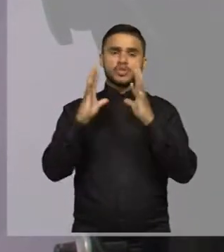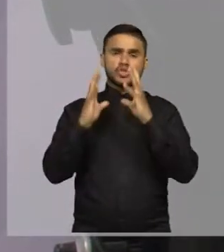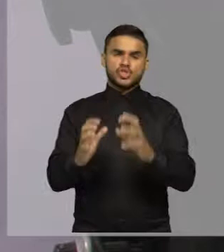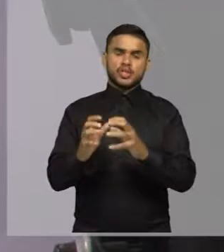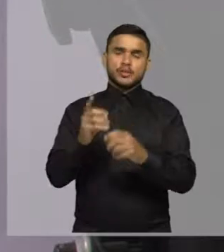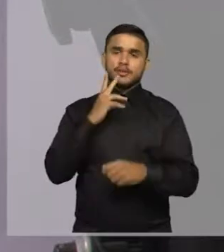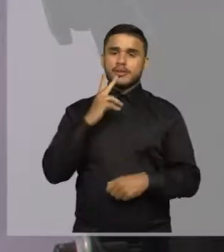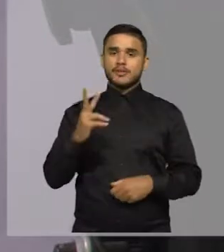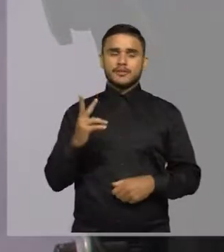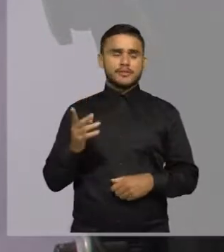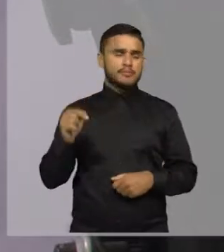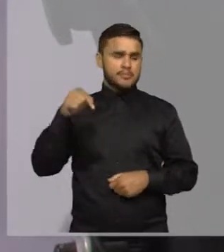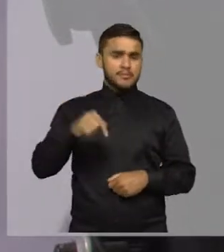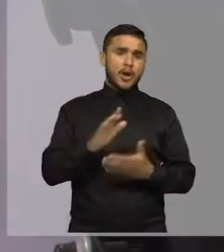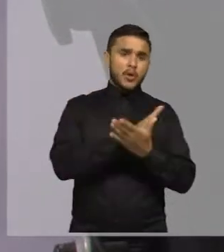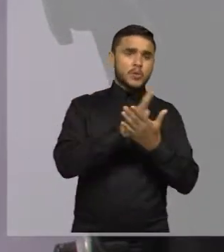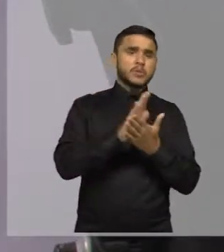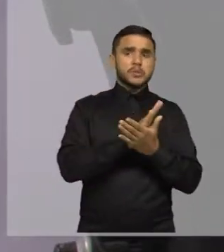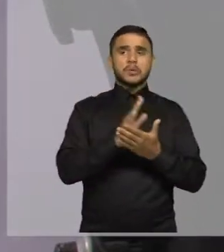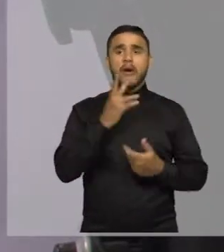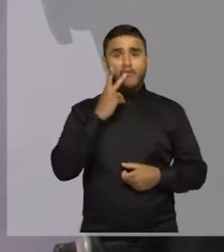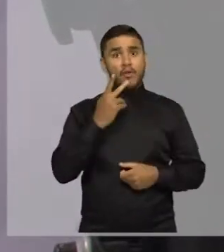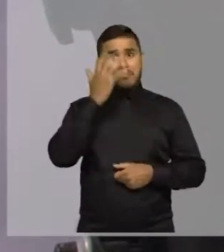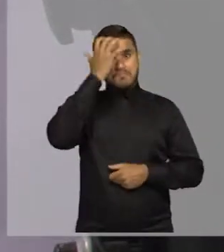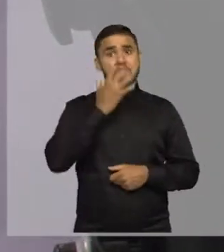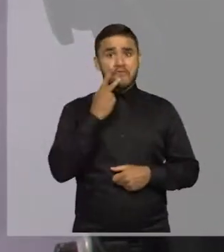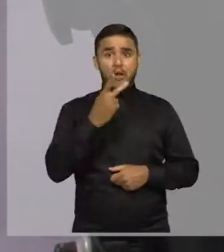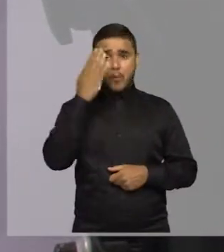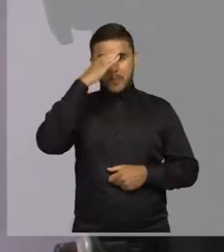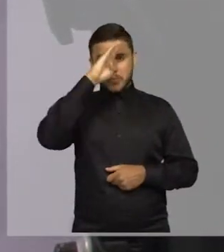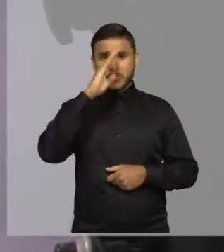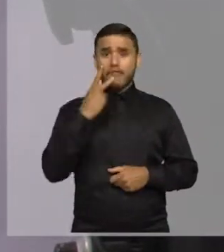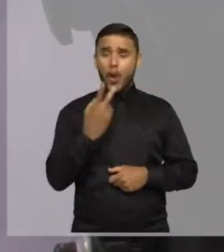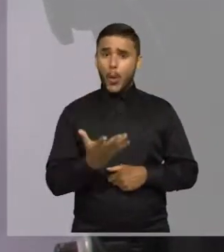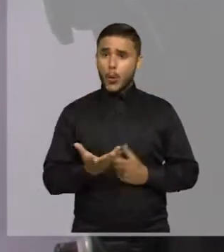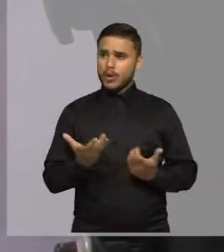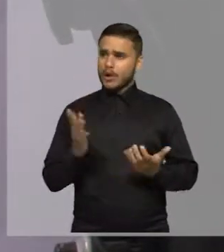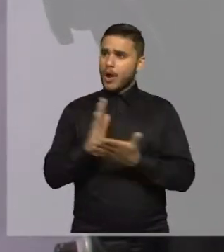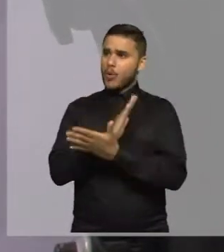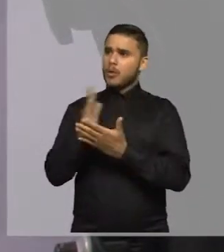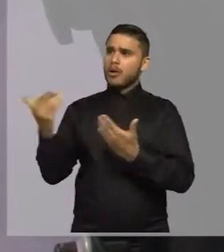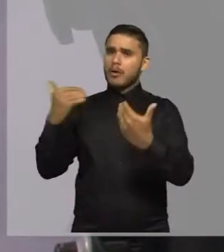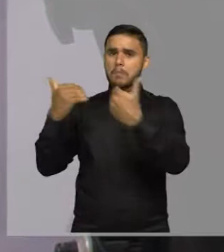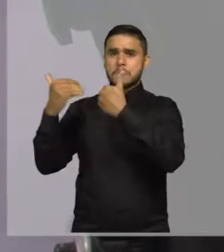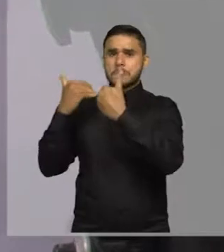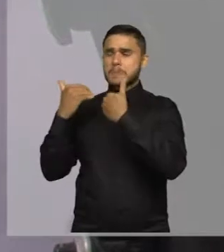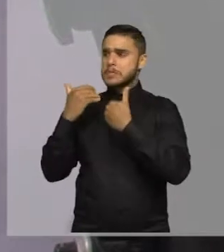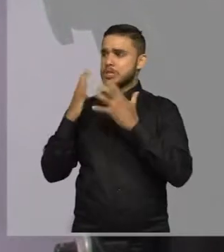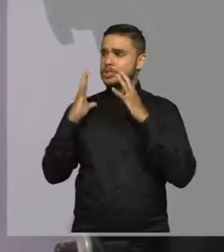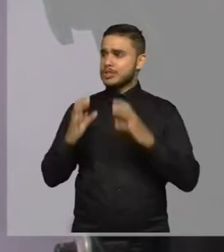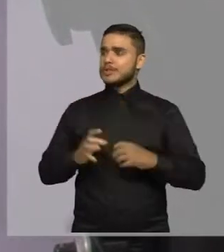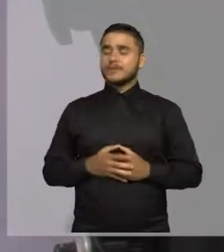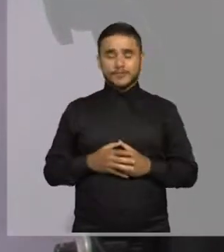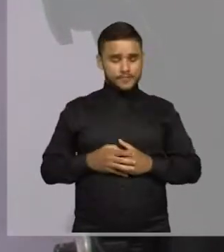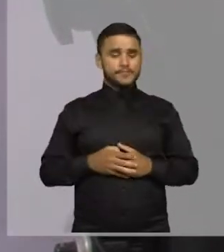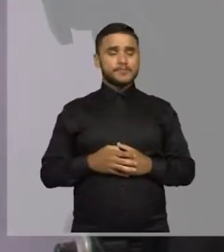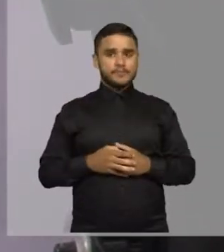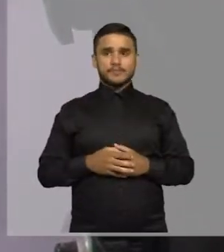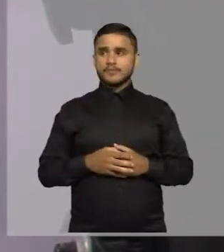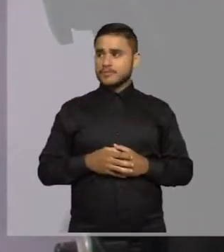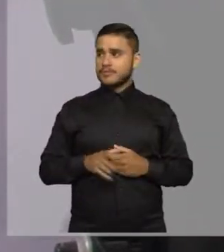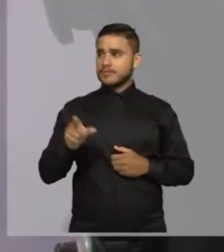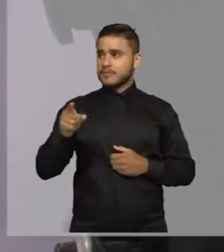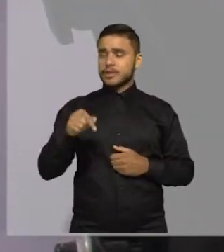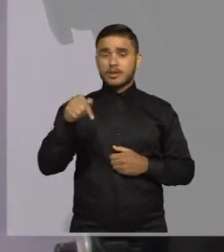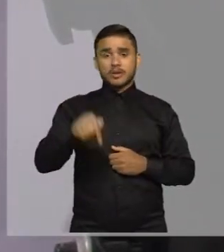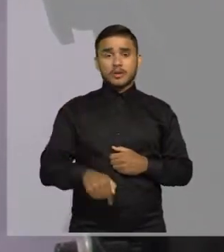alguns chatos, é verdade? E que Na sabe... verdade, Rui, o brasileiro gosta da monarquia. O